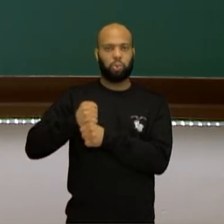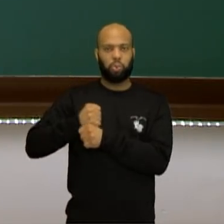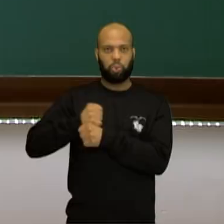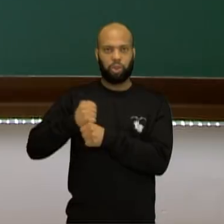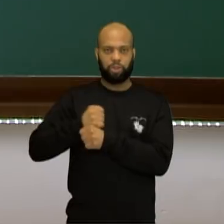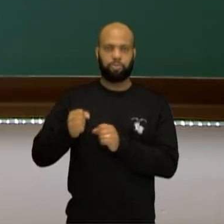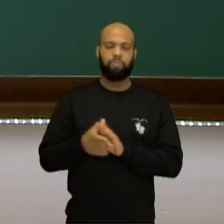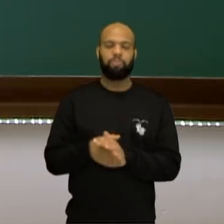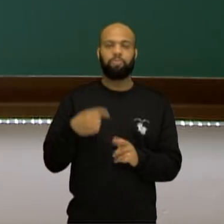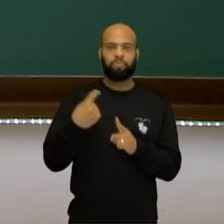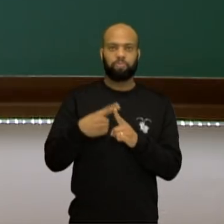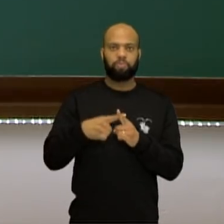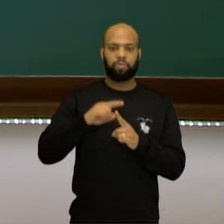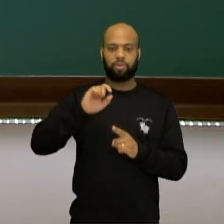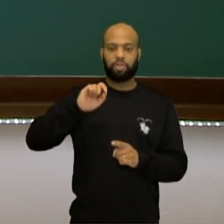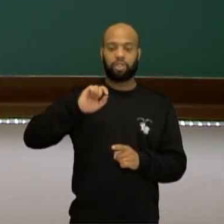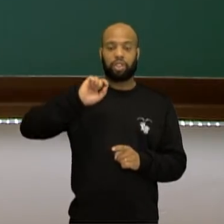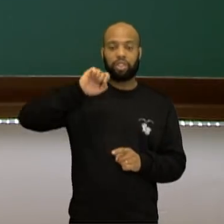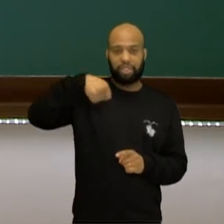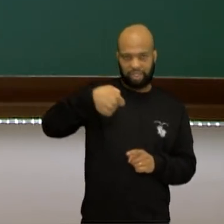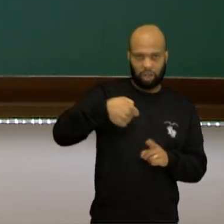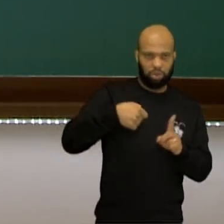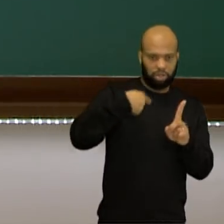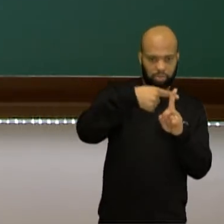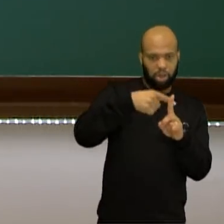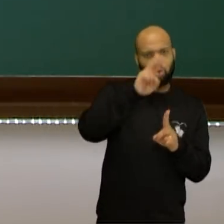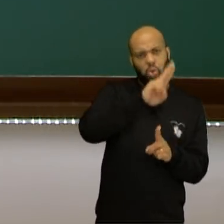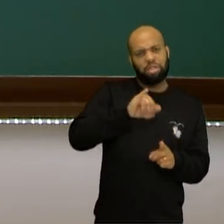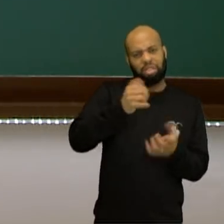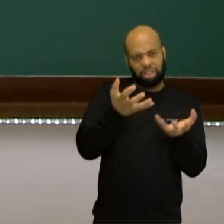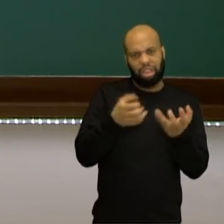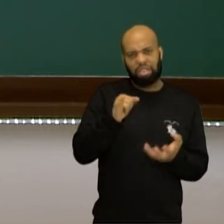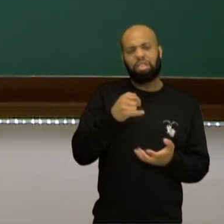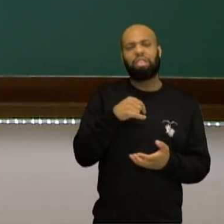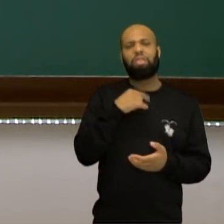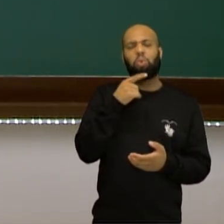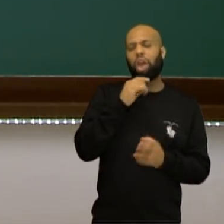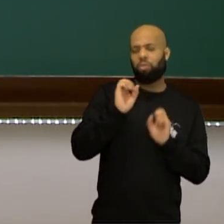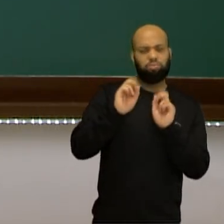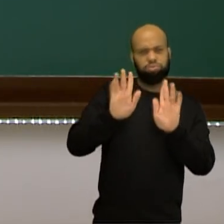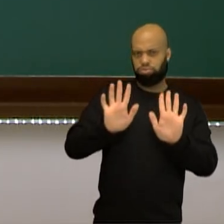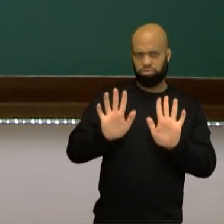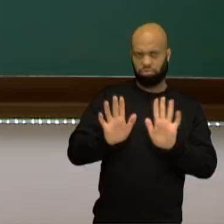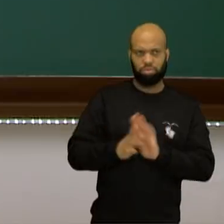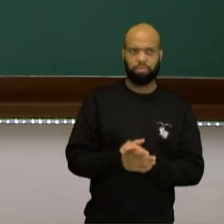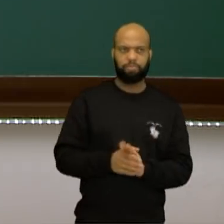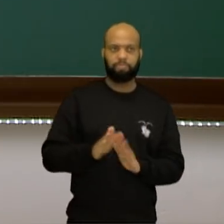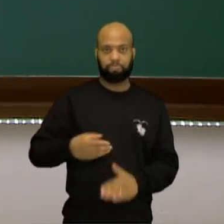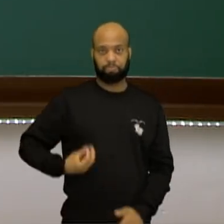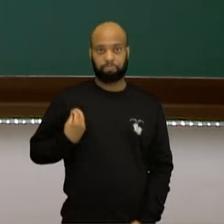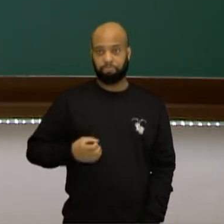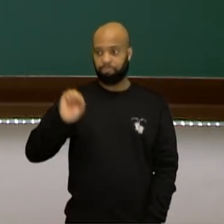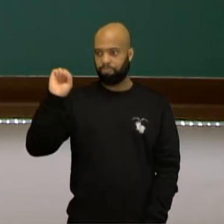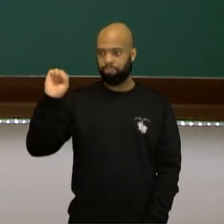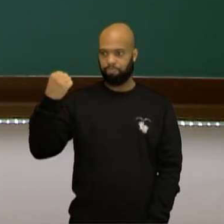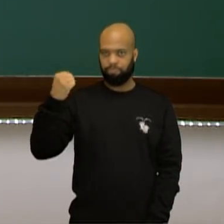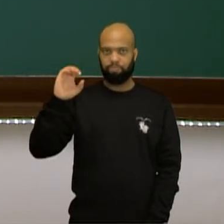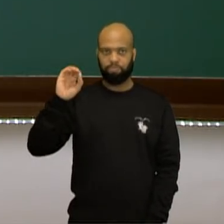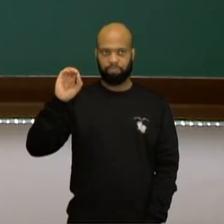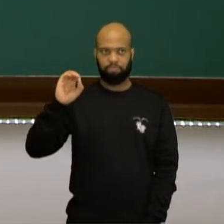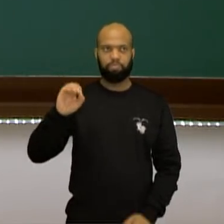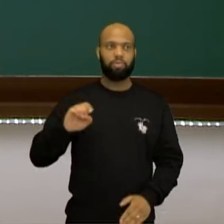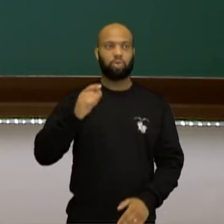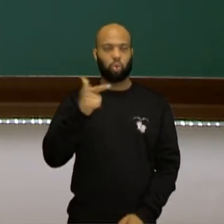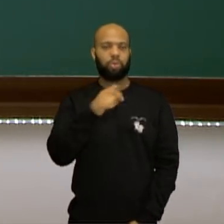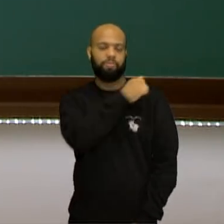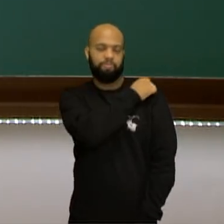mais você coloca se você quiser, se não quiser colocar, não tem problema. Então, Platão viveu 80 anos. Vamos fazer a conta